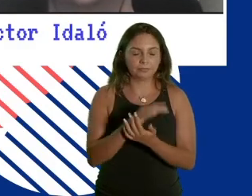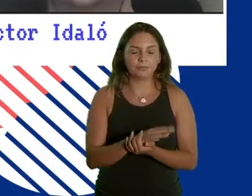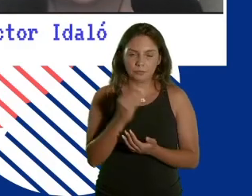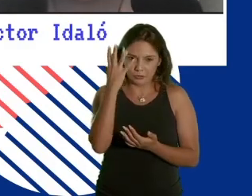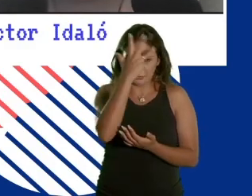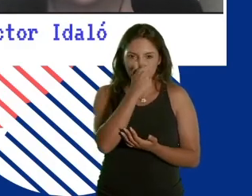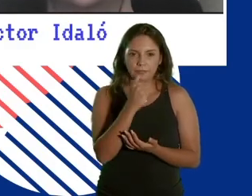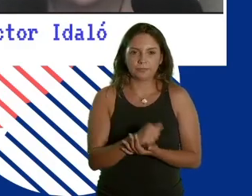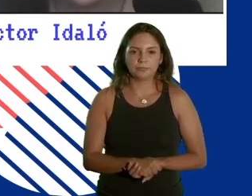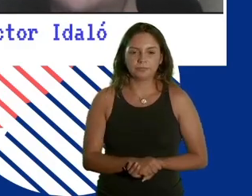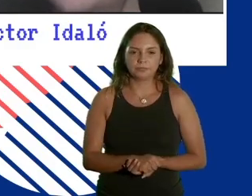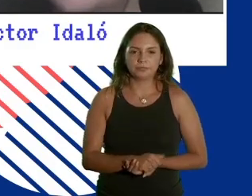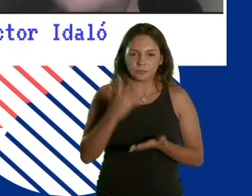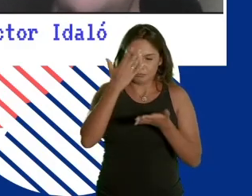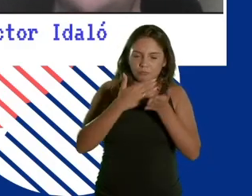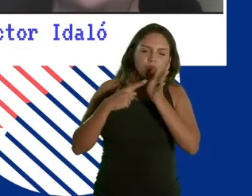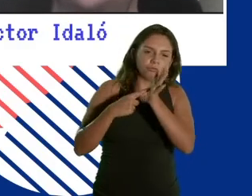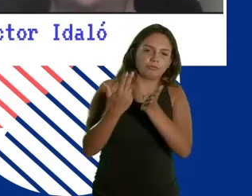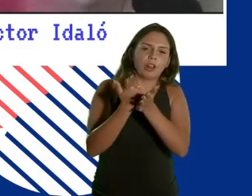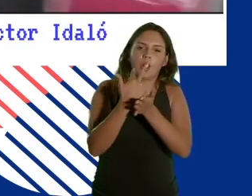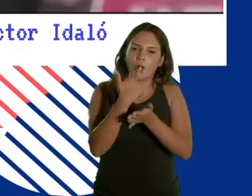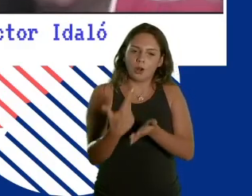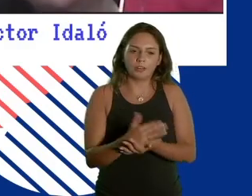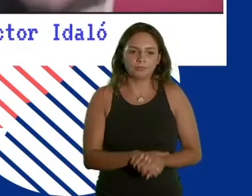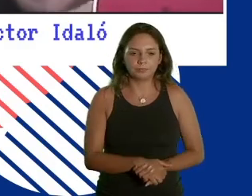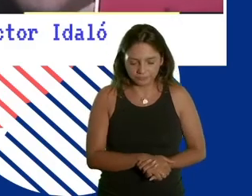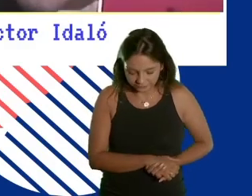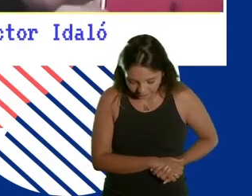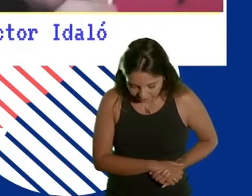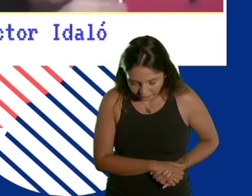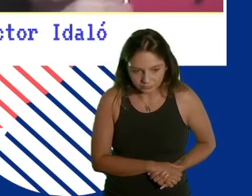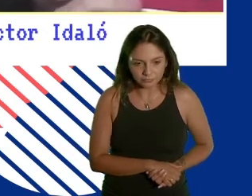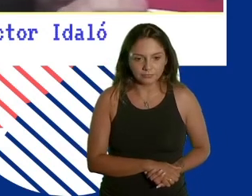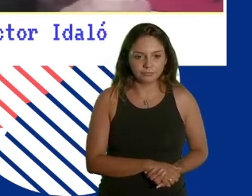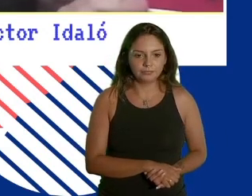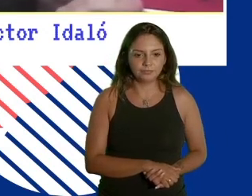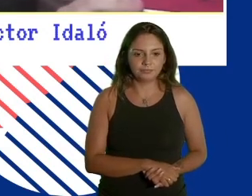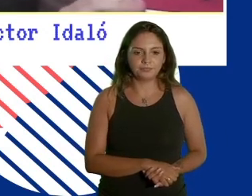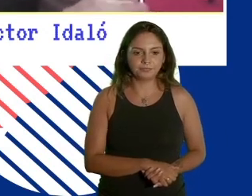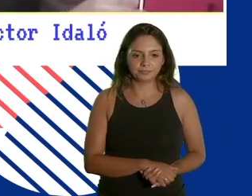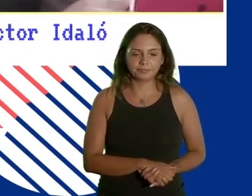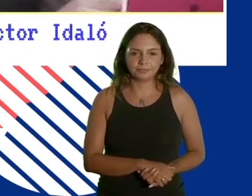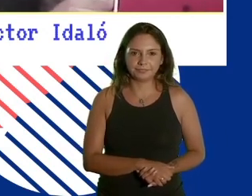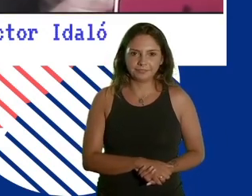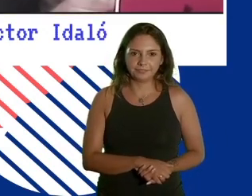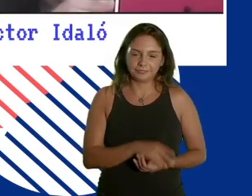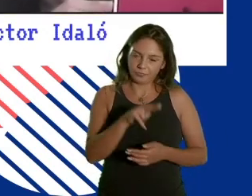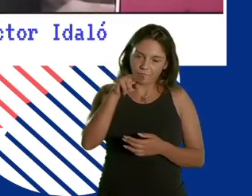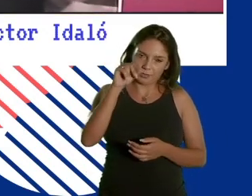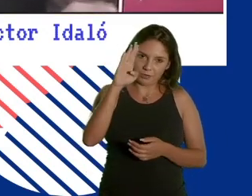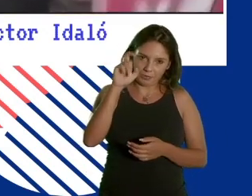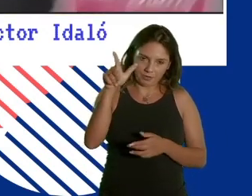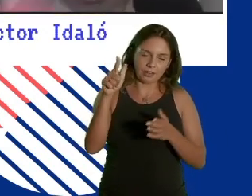está muito bonito, uma edição caprichada, ilustrada, colorida, linda. Aqui meu filho. Esse mesmo. Então, na Nobel em Araxá